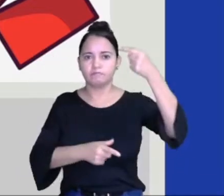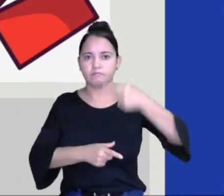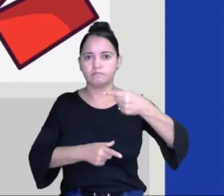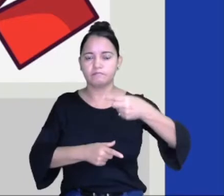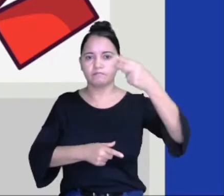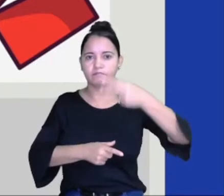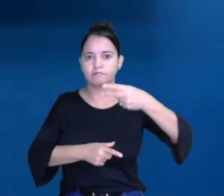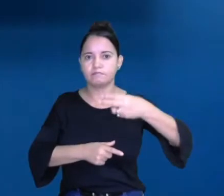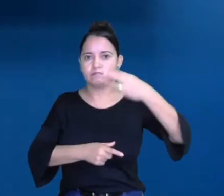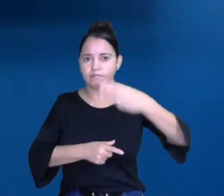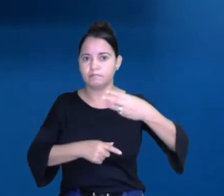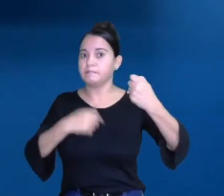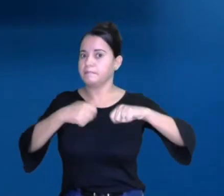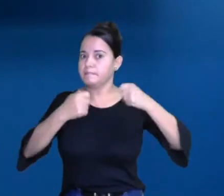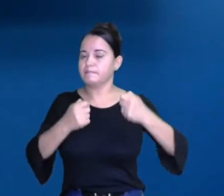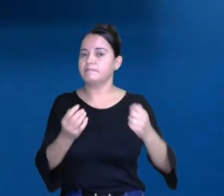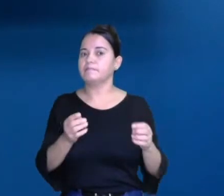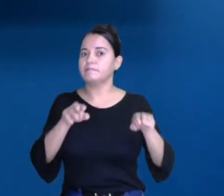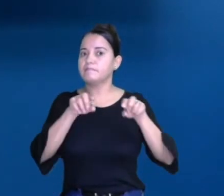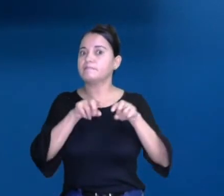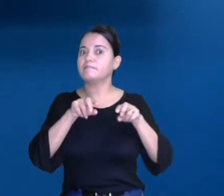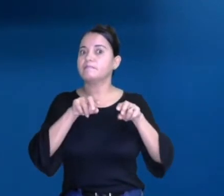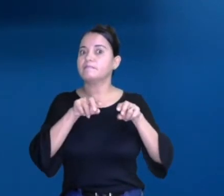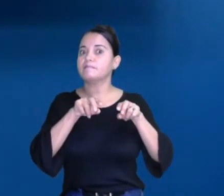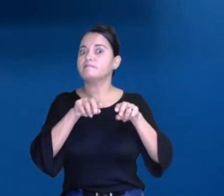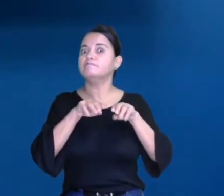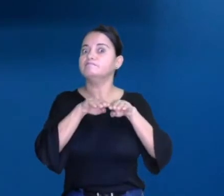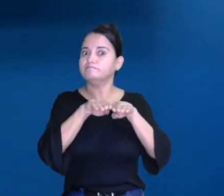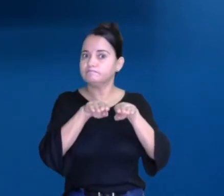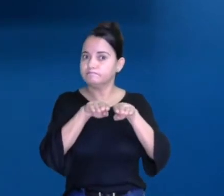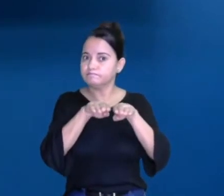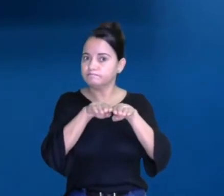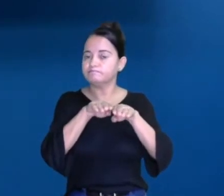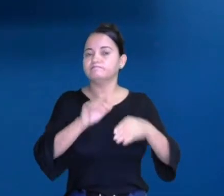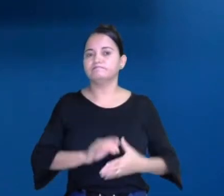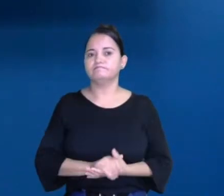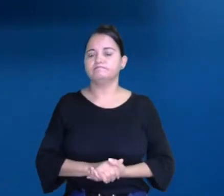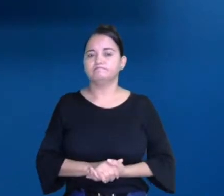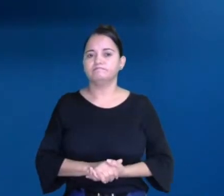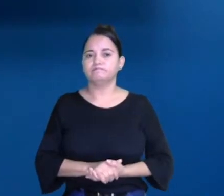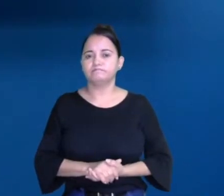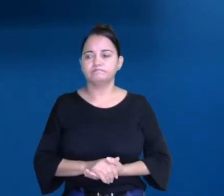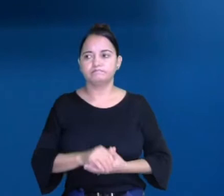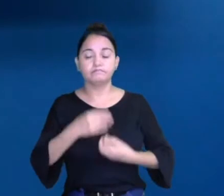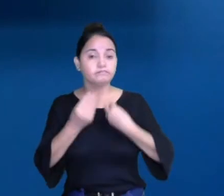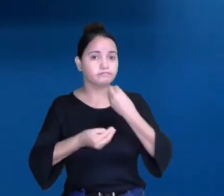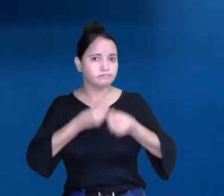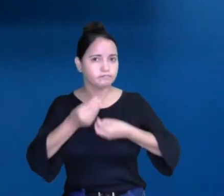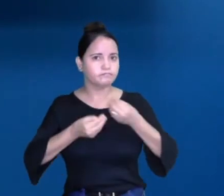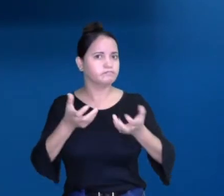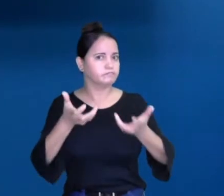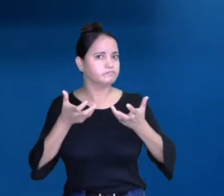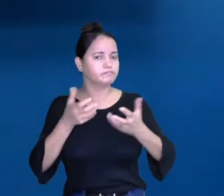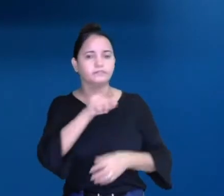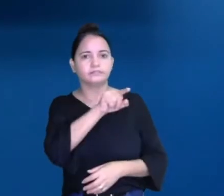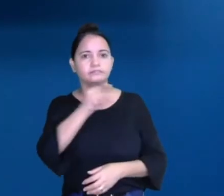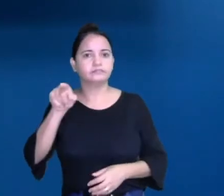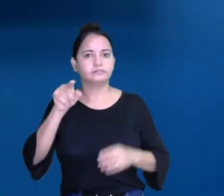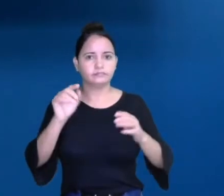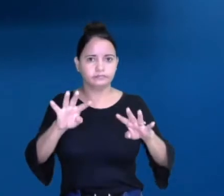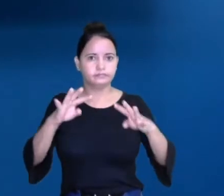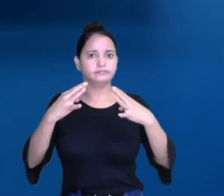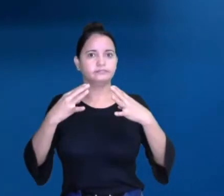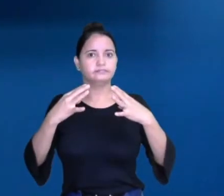E aí é onde a gente vai chegar para a gente compreender um pouco esse processo. E aí o que é que eu quero de vocês? Prestem atenção